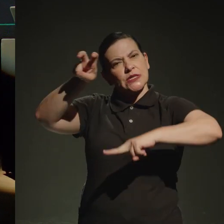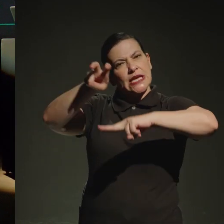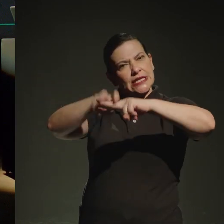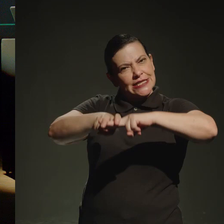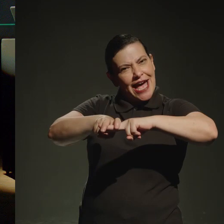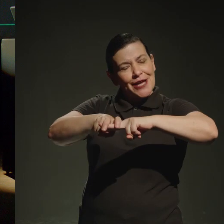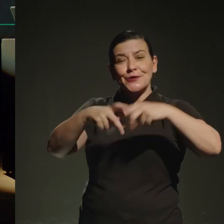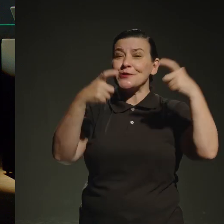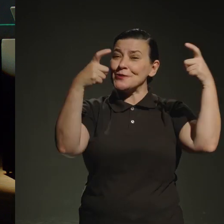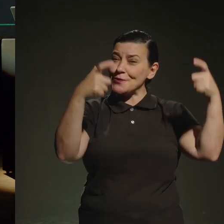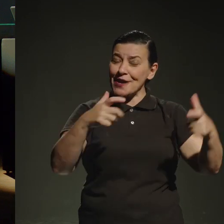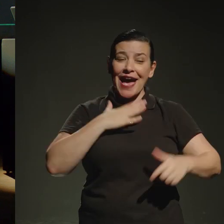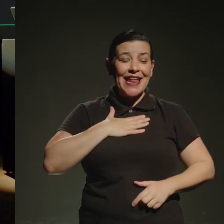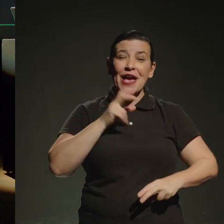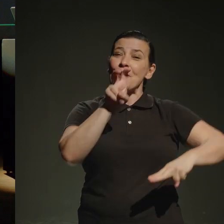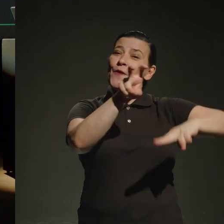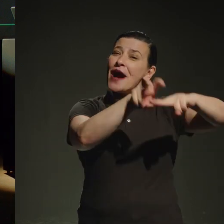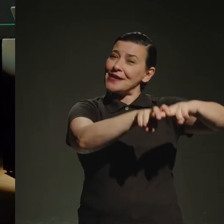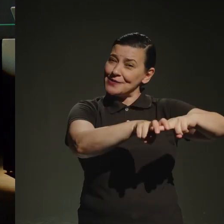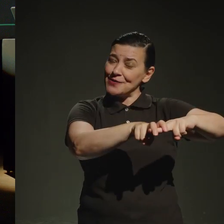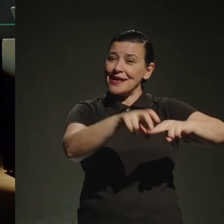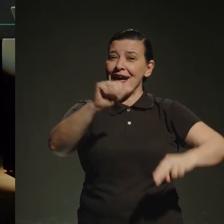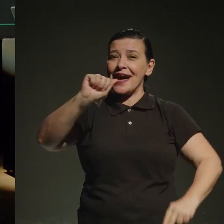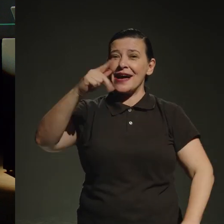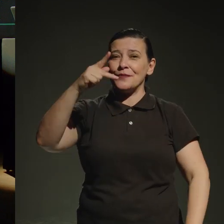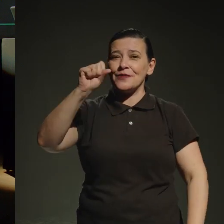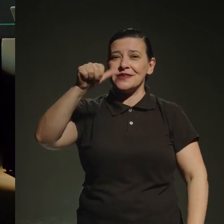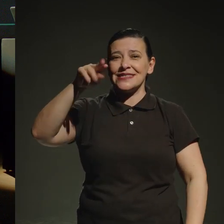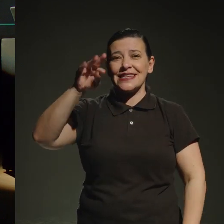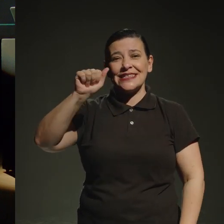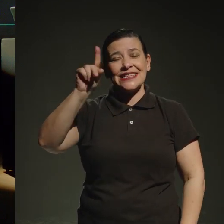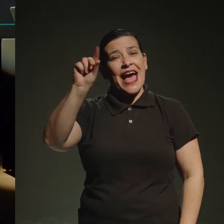Aposentado. Após sentado.